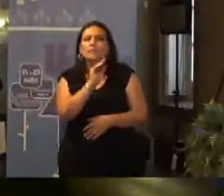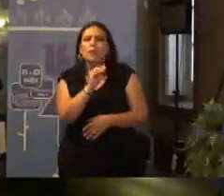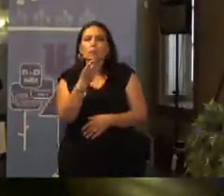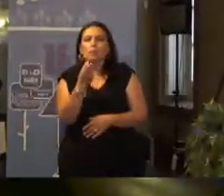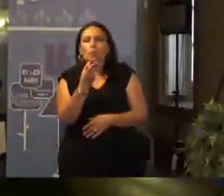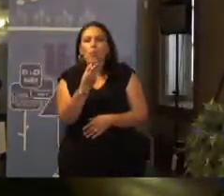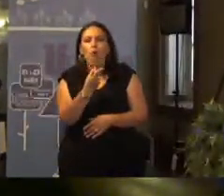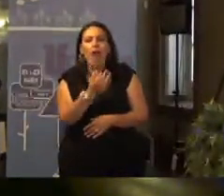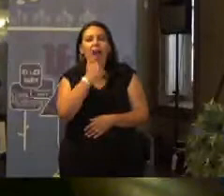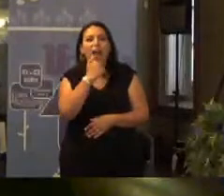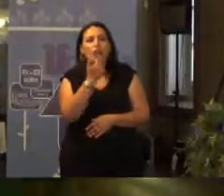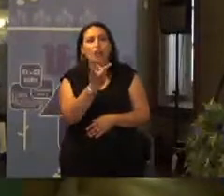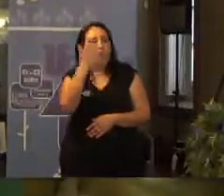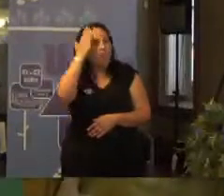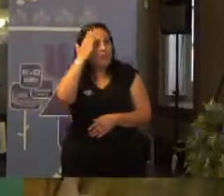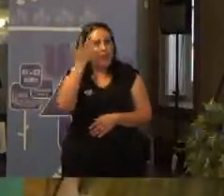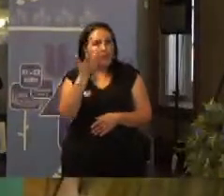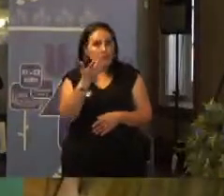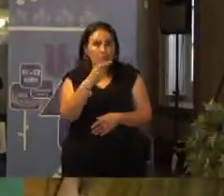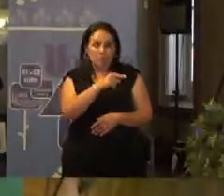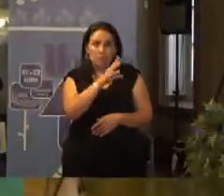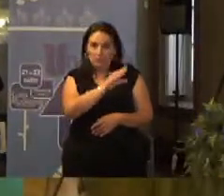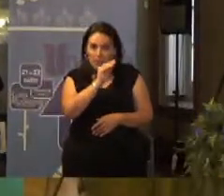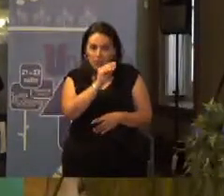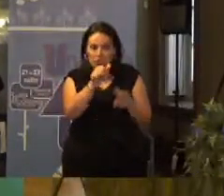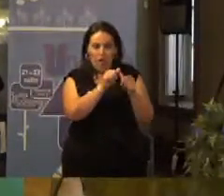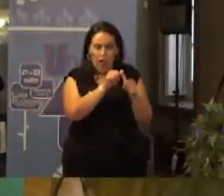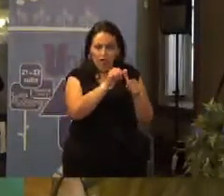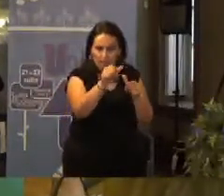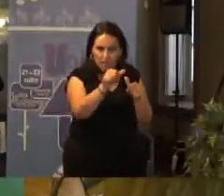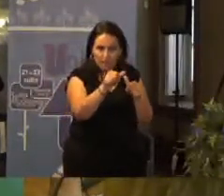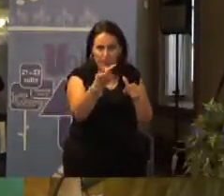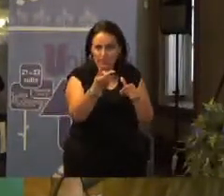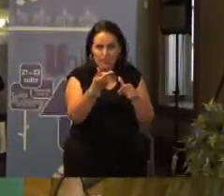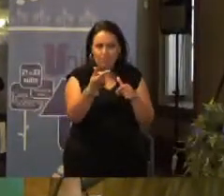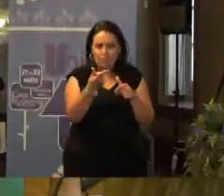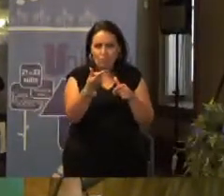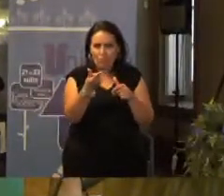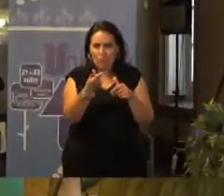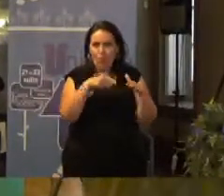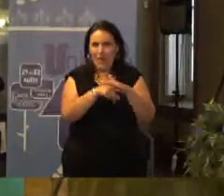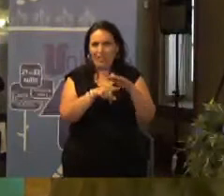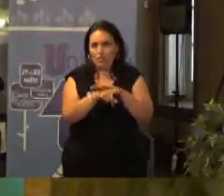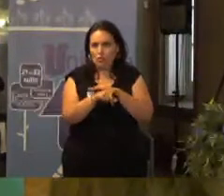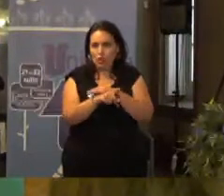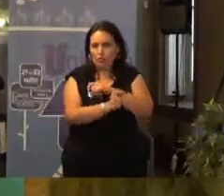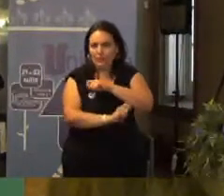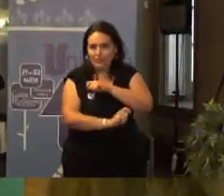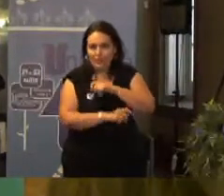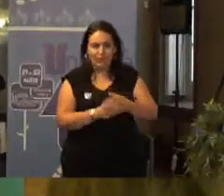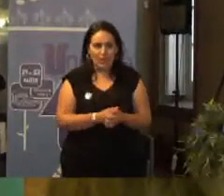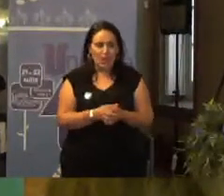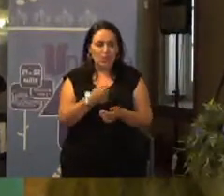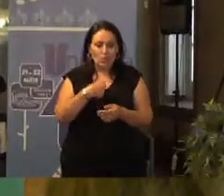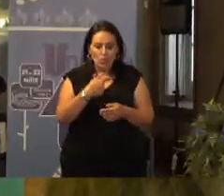princípio, então, a partir daí, o resto é gestão tática. E é um bocadinho essa a conclusão